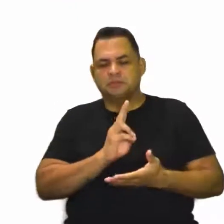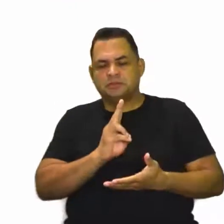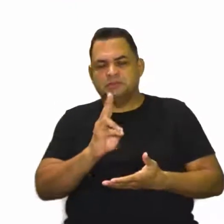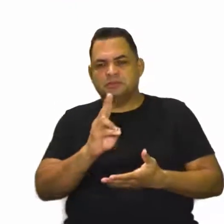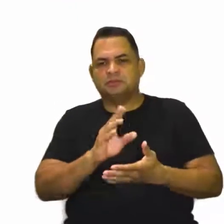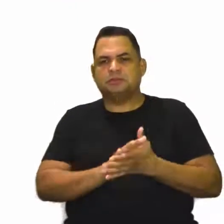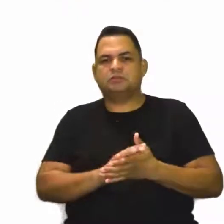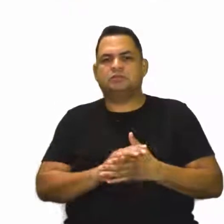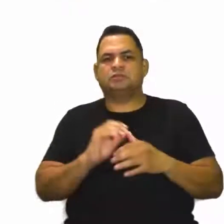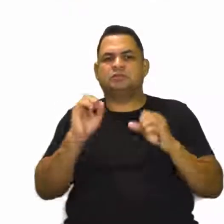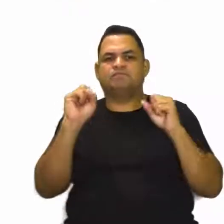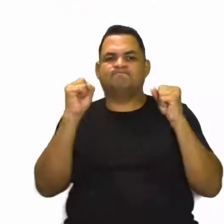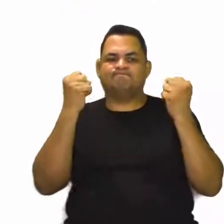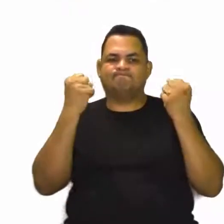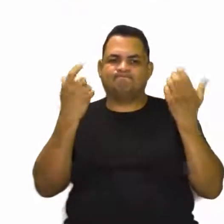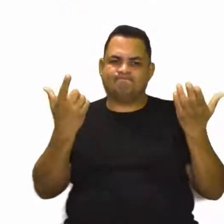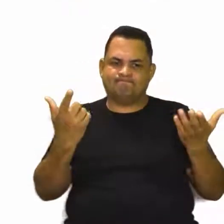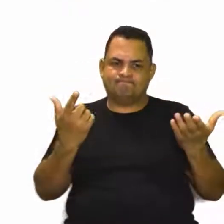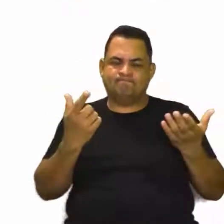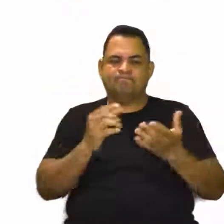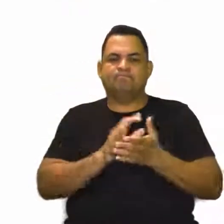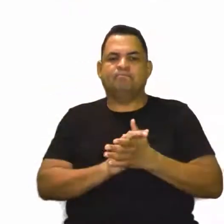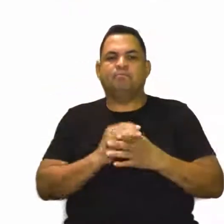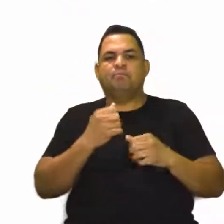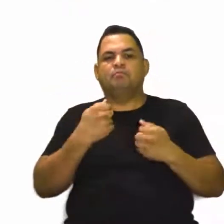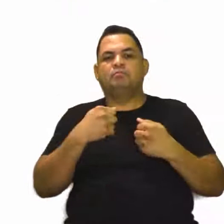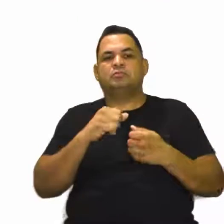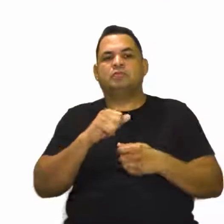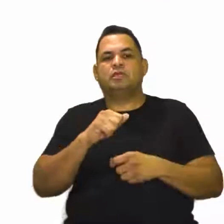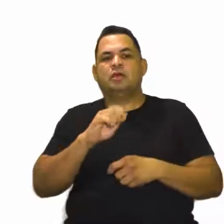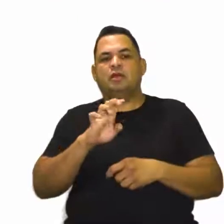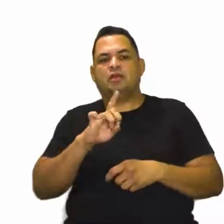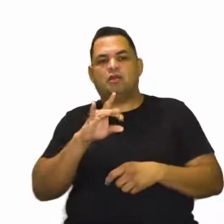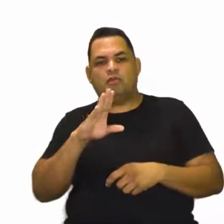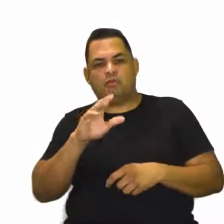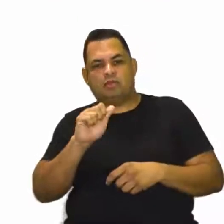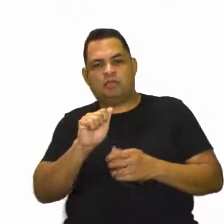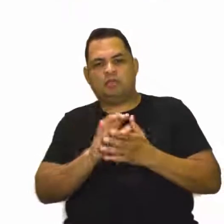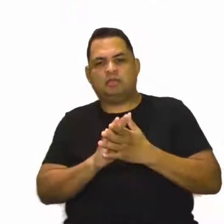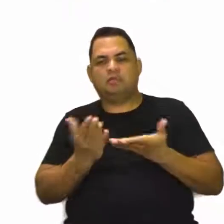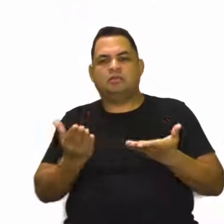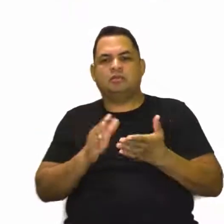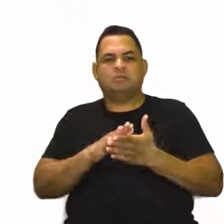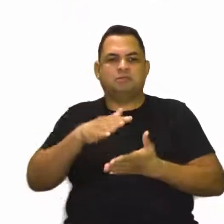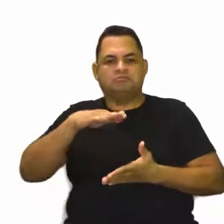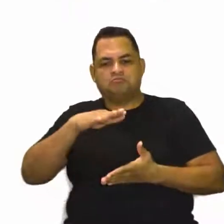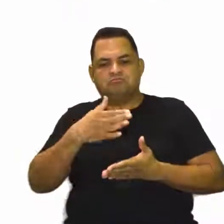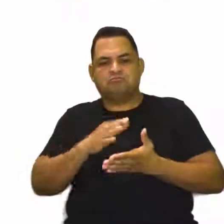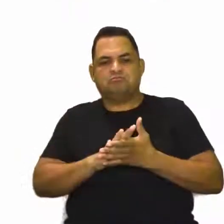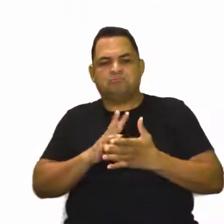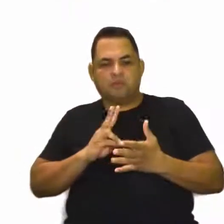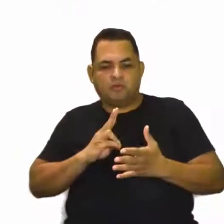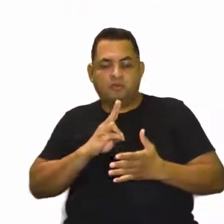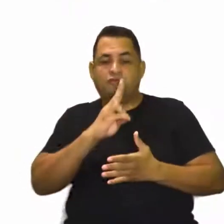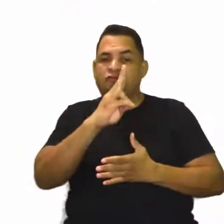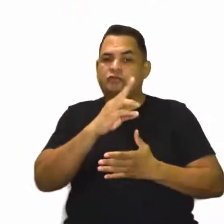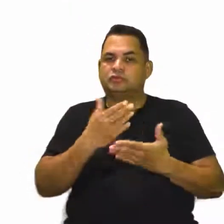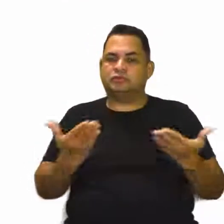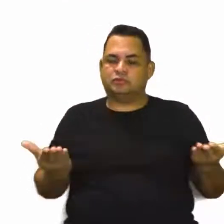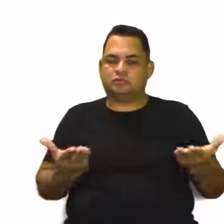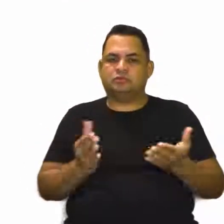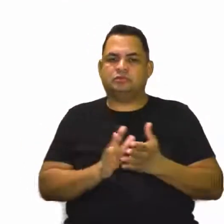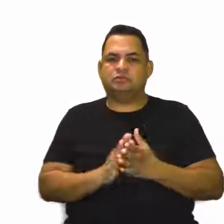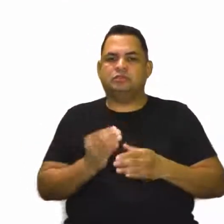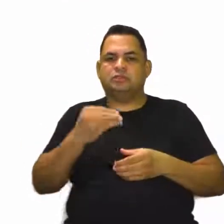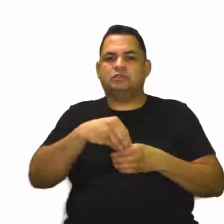Essa atividade, ela pode ser aí aeróbia, tá? Com uma intensidade de moderada a vigorosa dentro desse